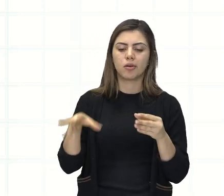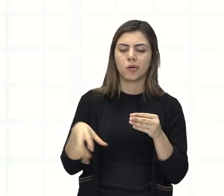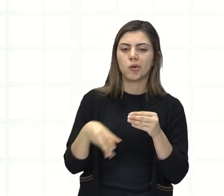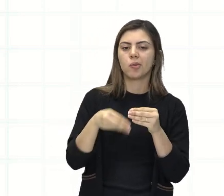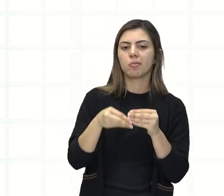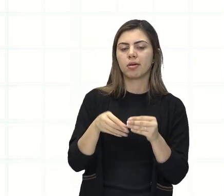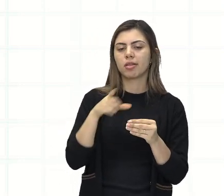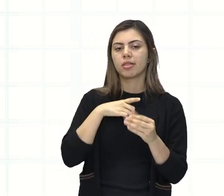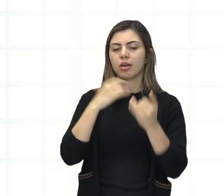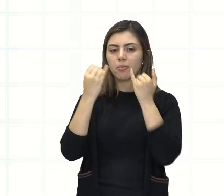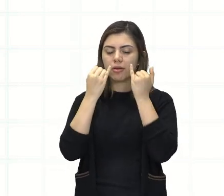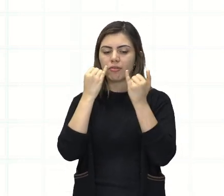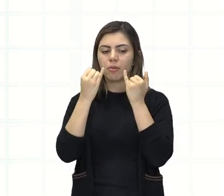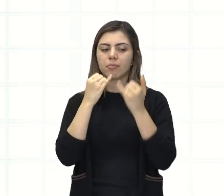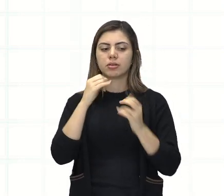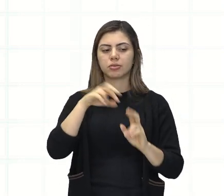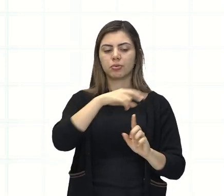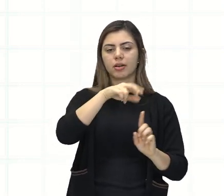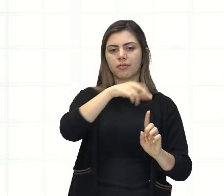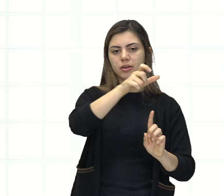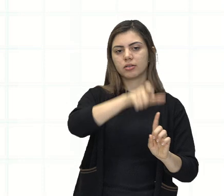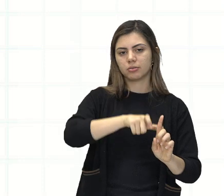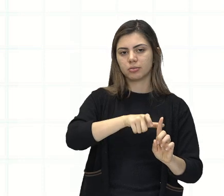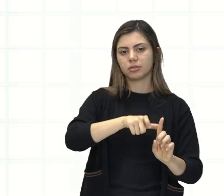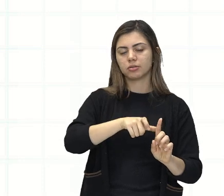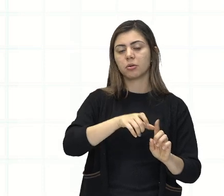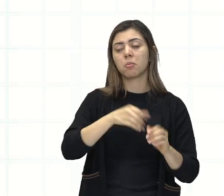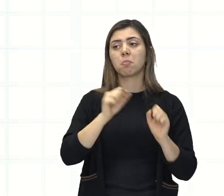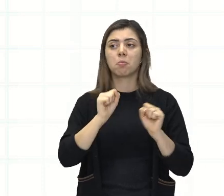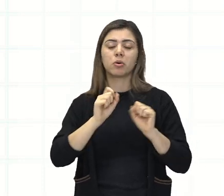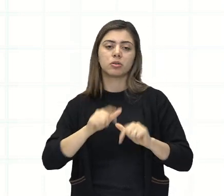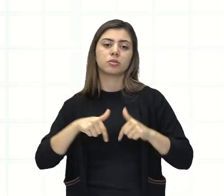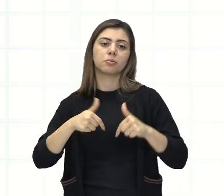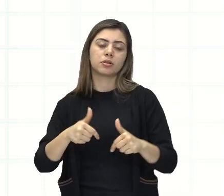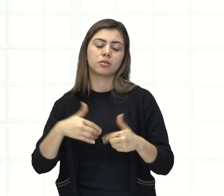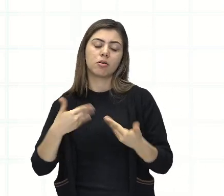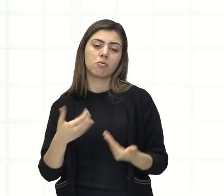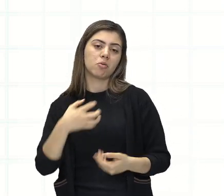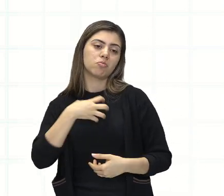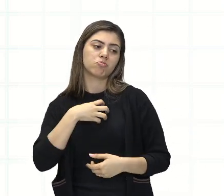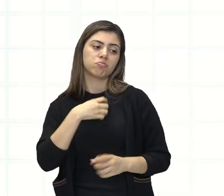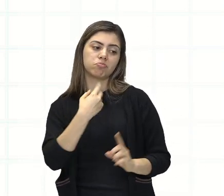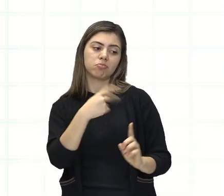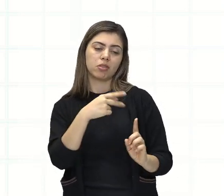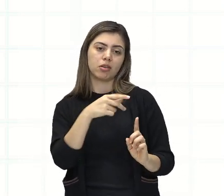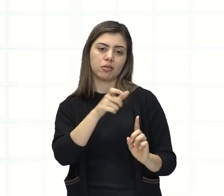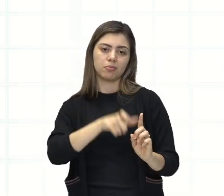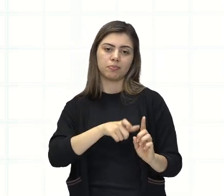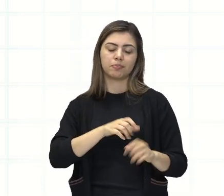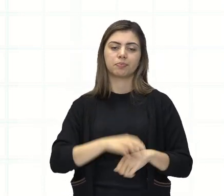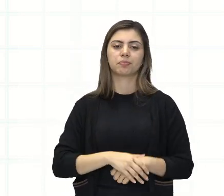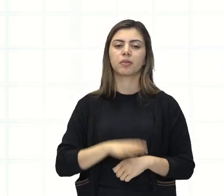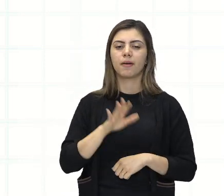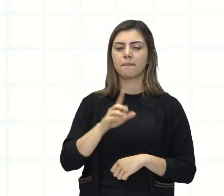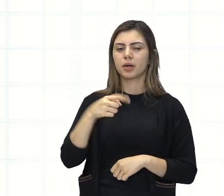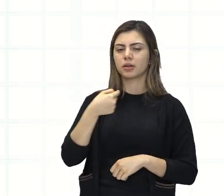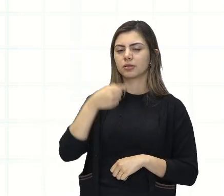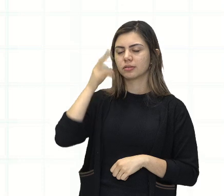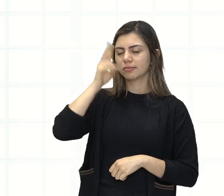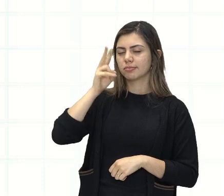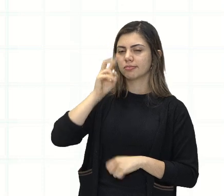algo sobre o sujeito, seja uma ação ou uma qualidade dele. Mas, só para a gente